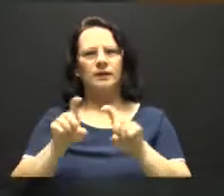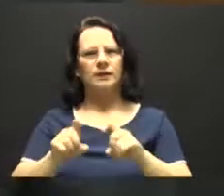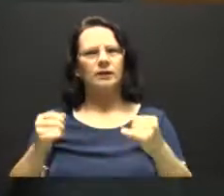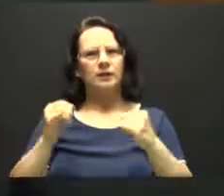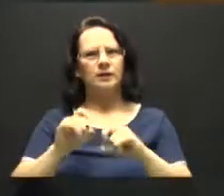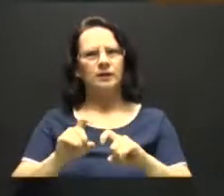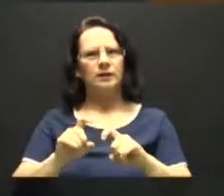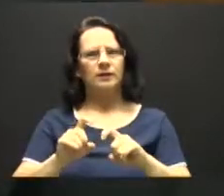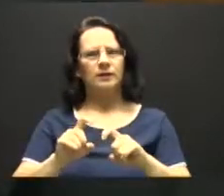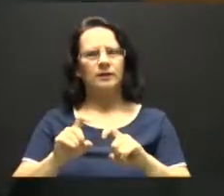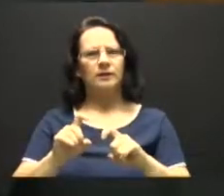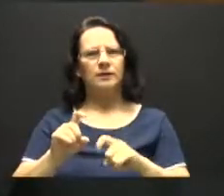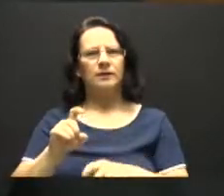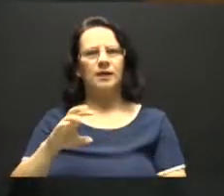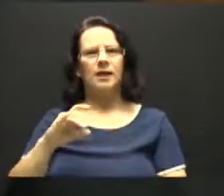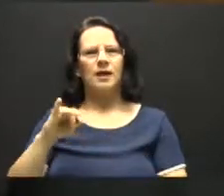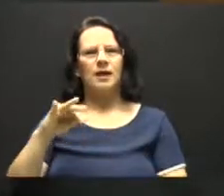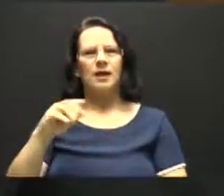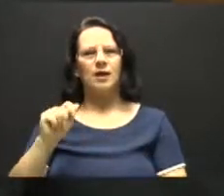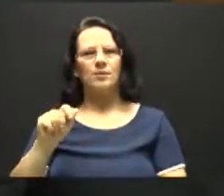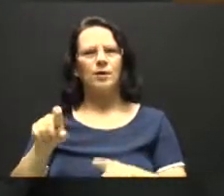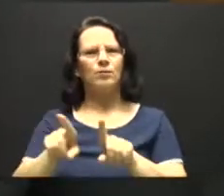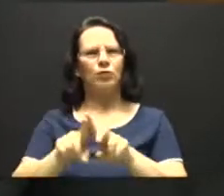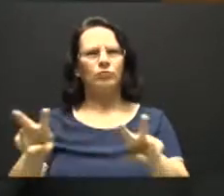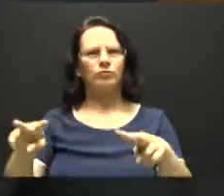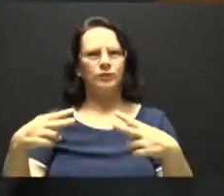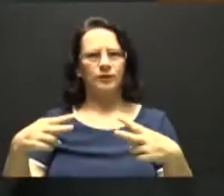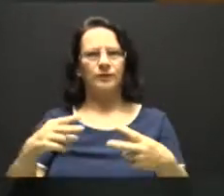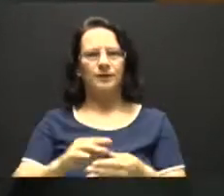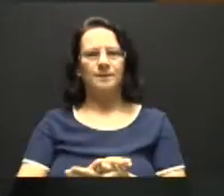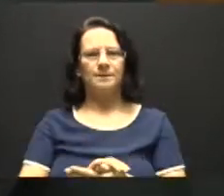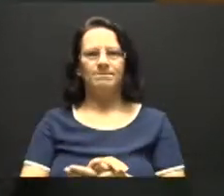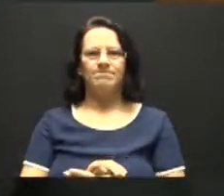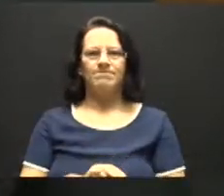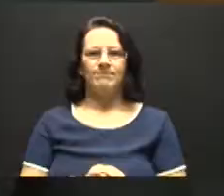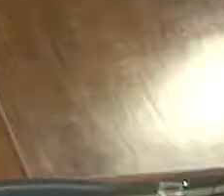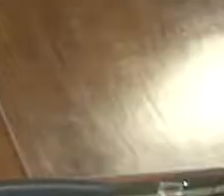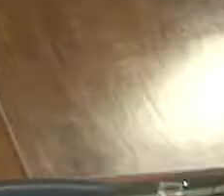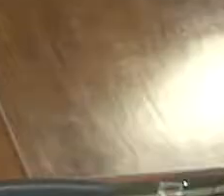ou pelo site com batom pontas pt.org ponto br